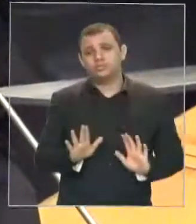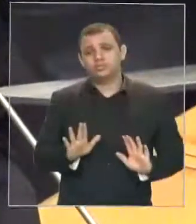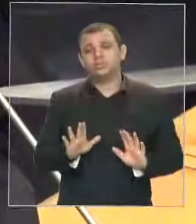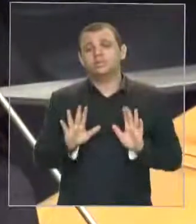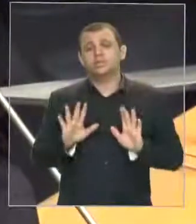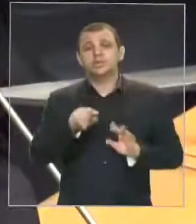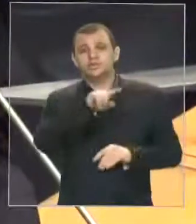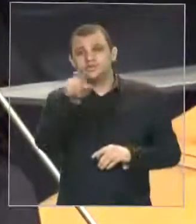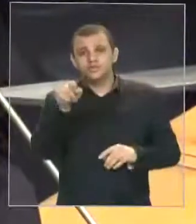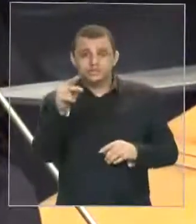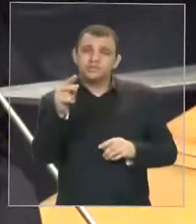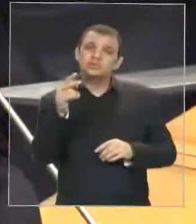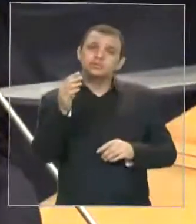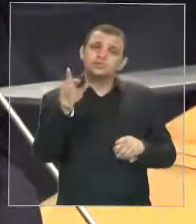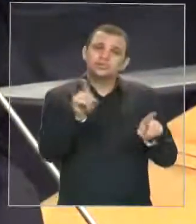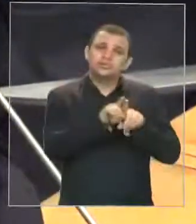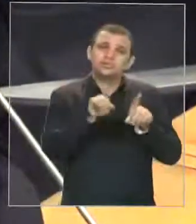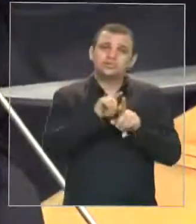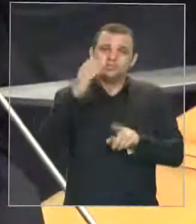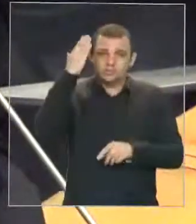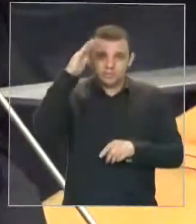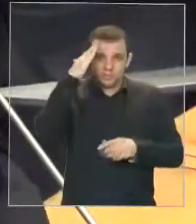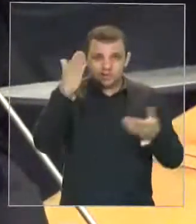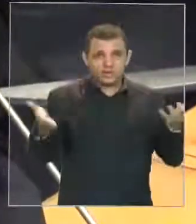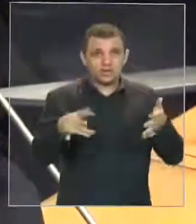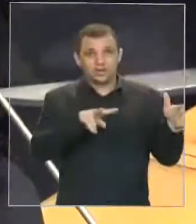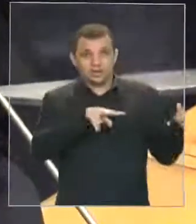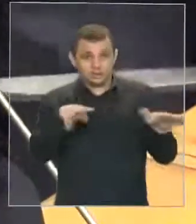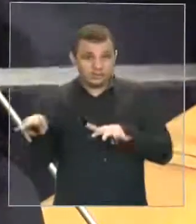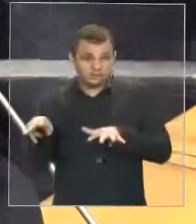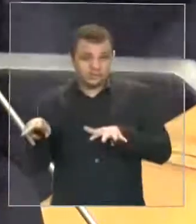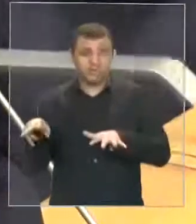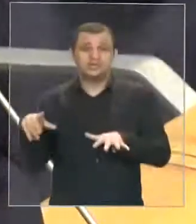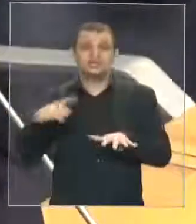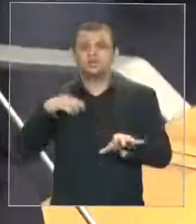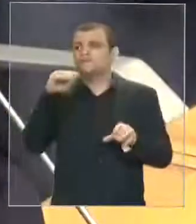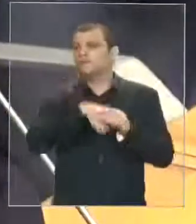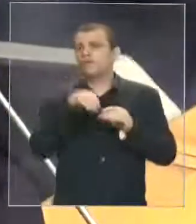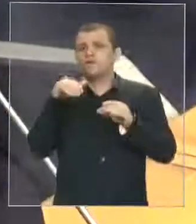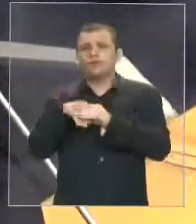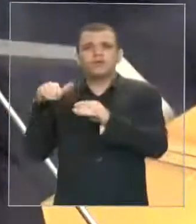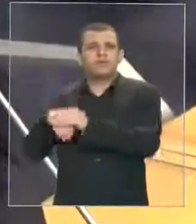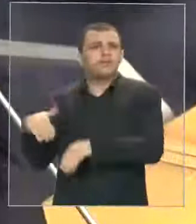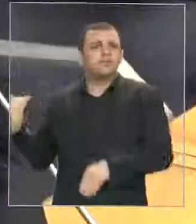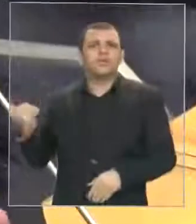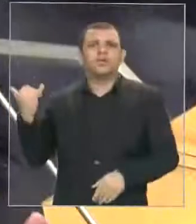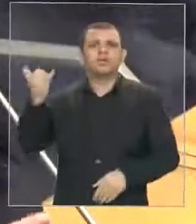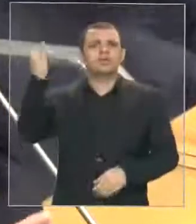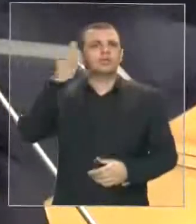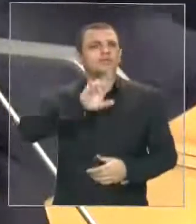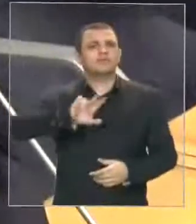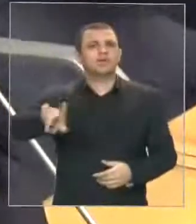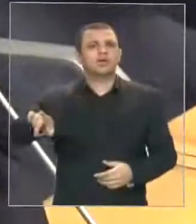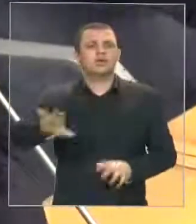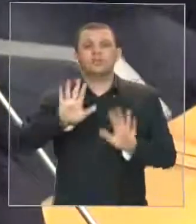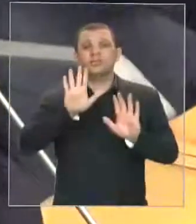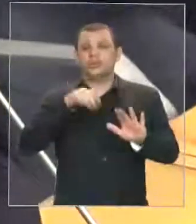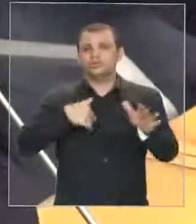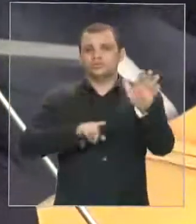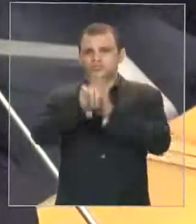muita coisa importante para a vida de todos nós será decidida. Mas eu queria lhe fazer uma